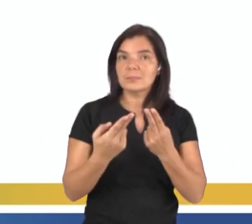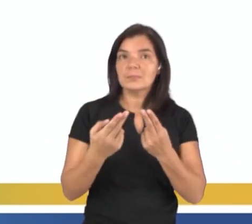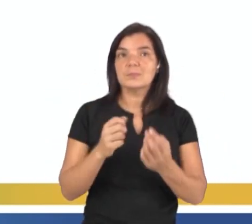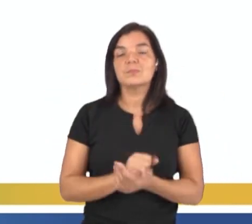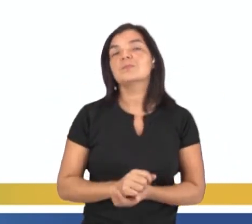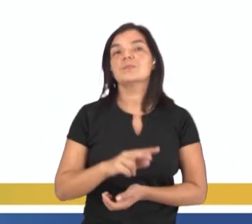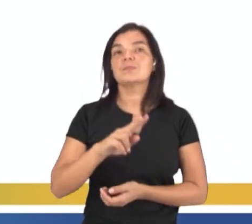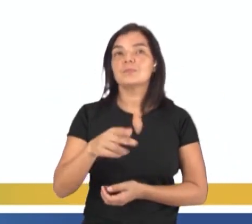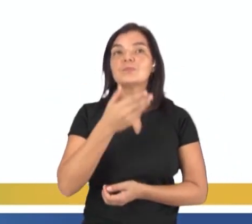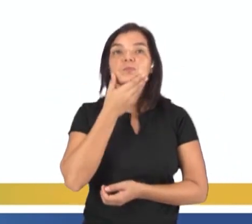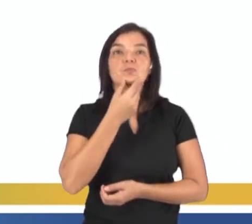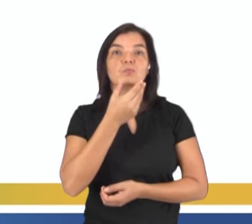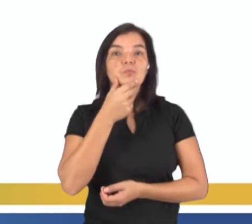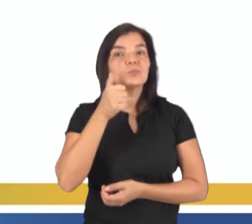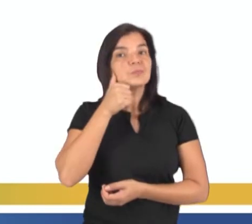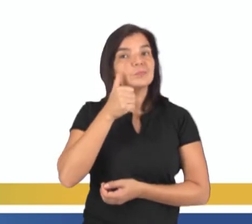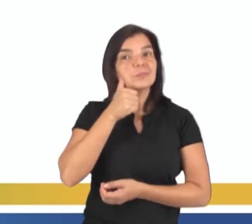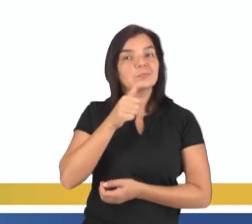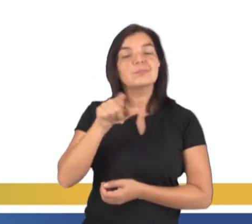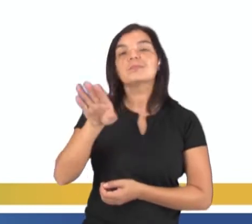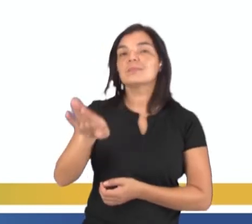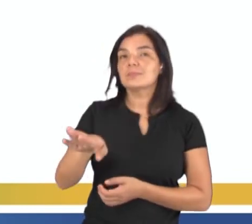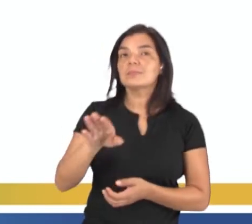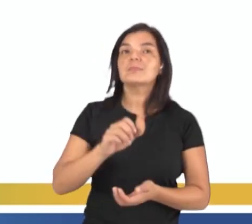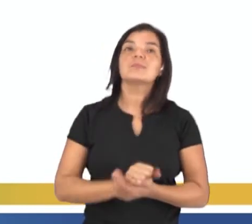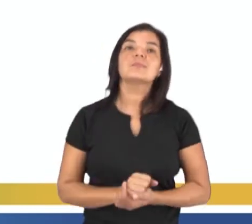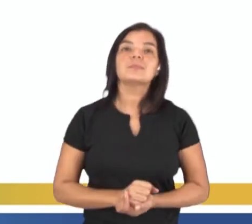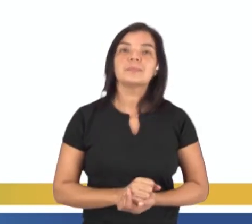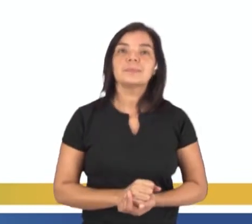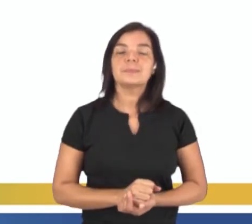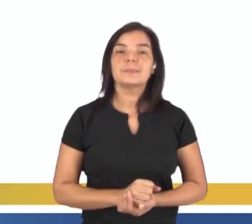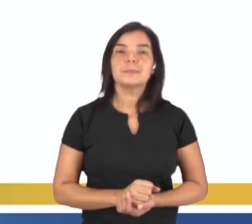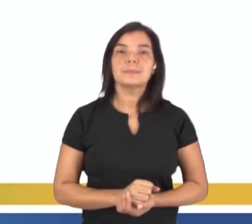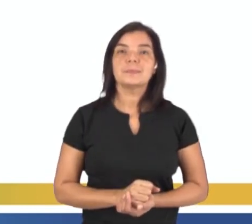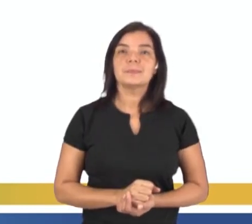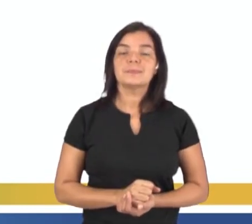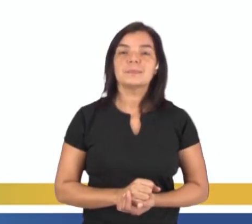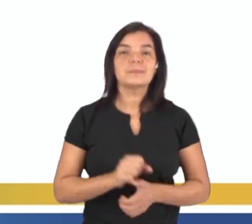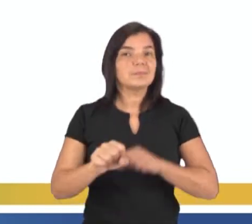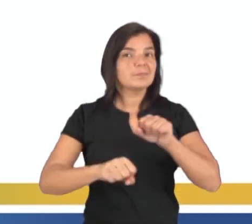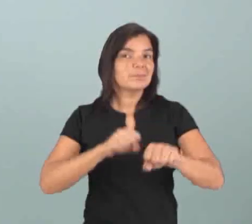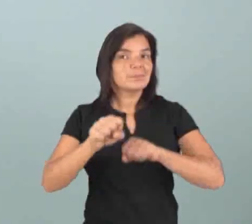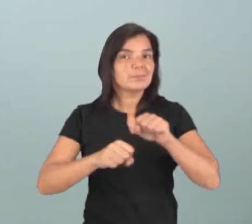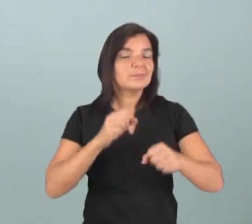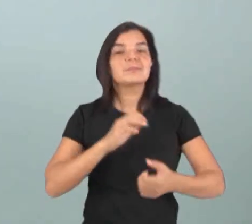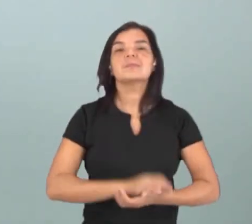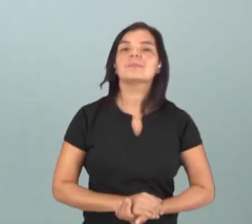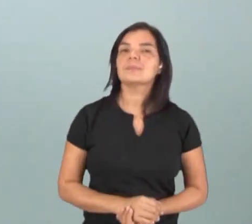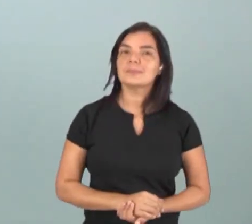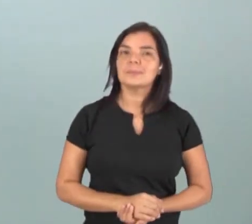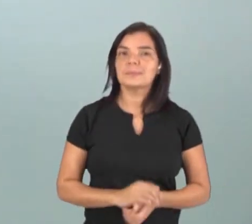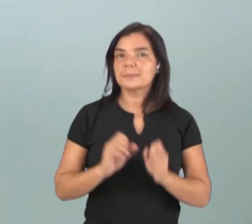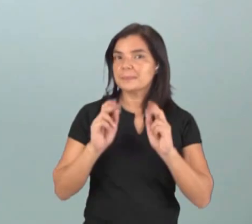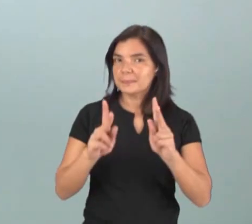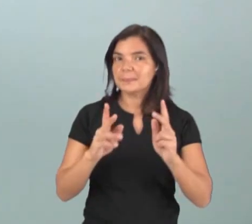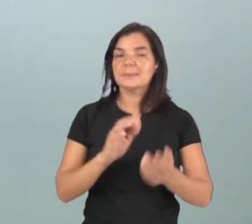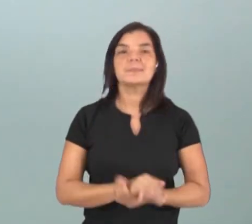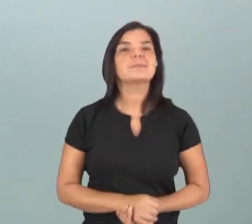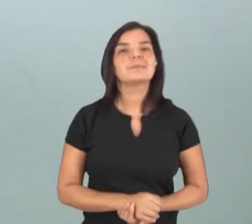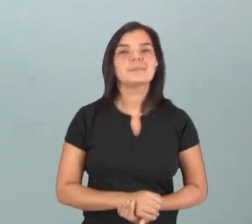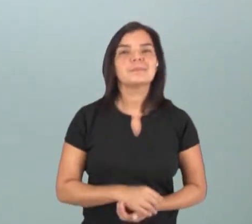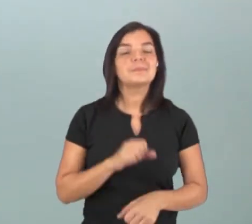He was playing soccer, ele estava jogando futebol, e he was riding a bike, ele estava andando de bicicleta. Ok,